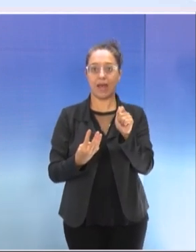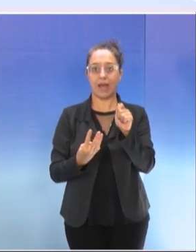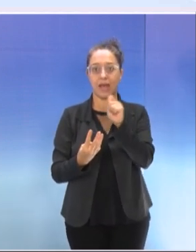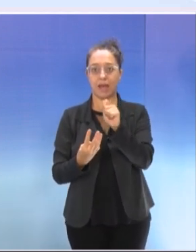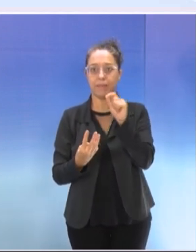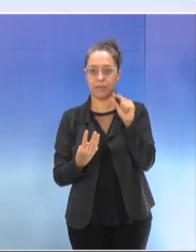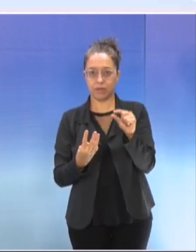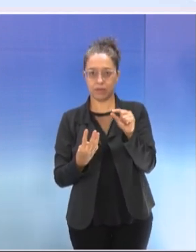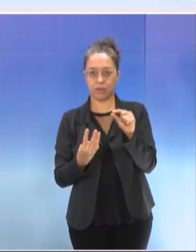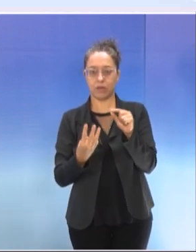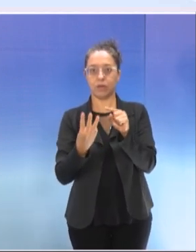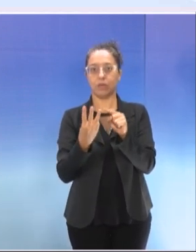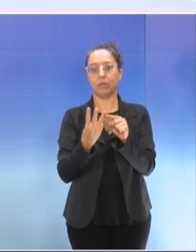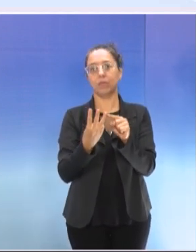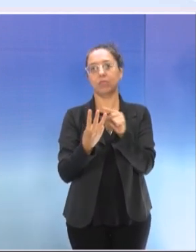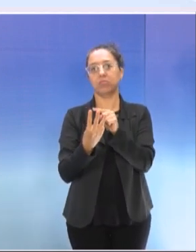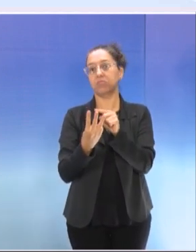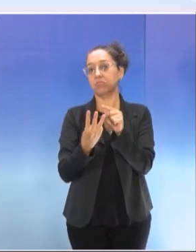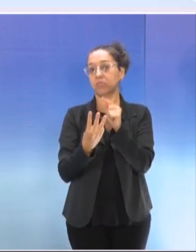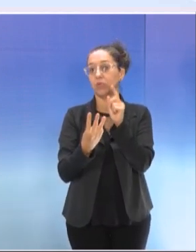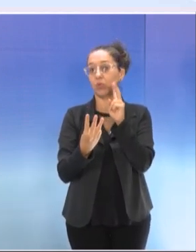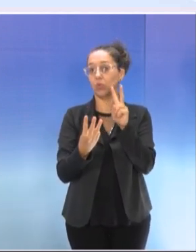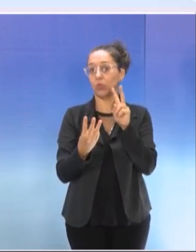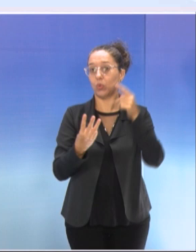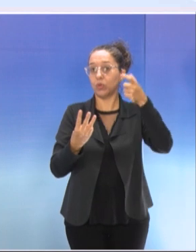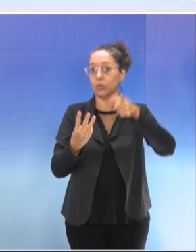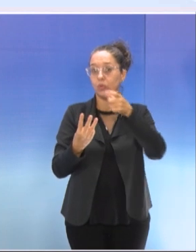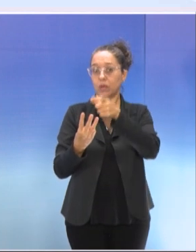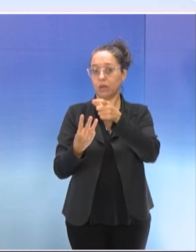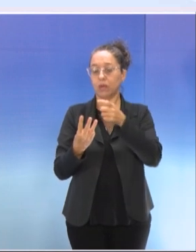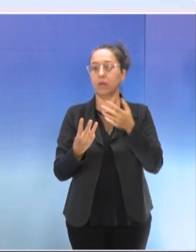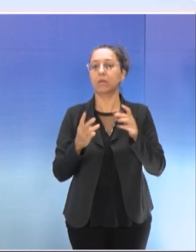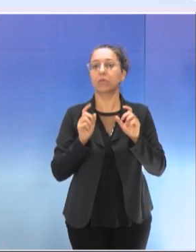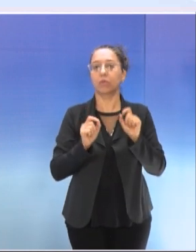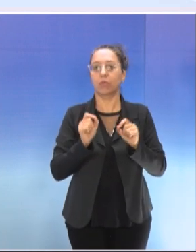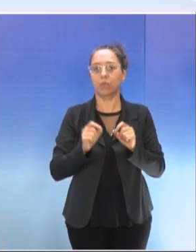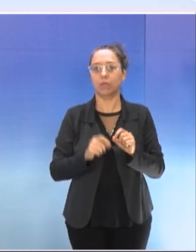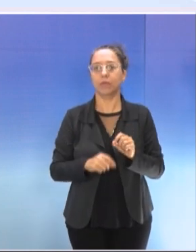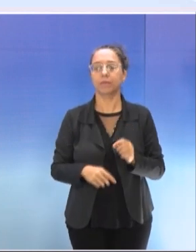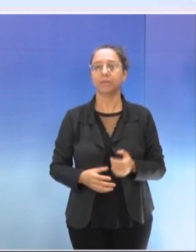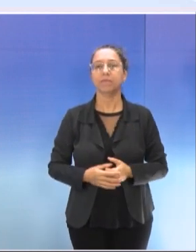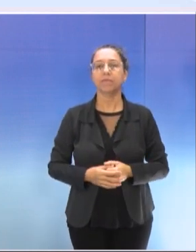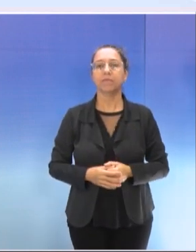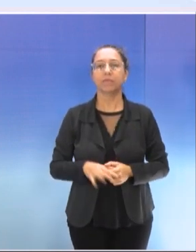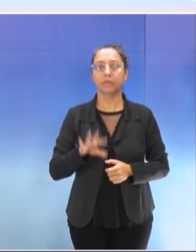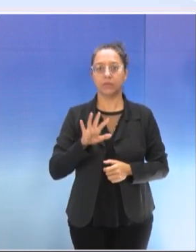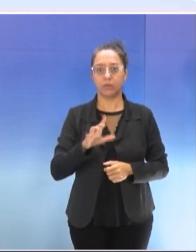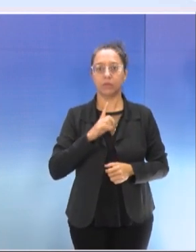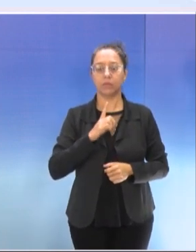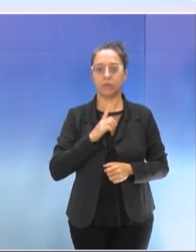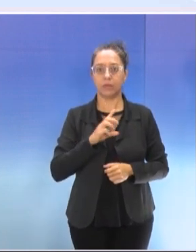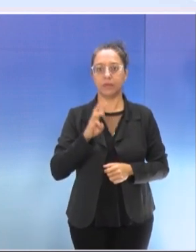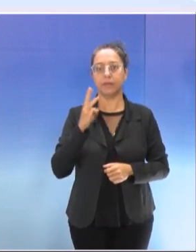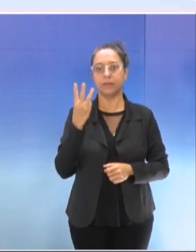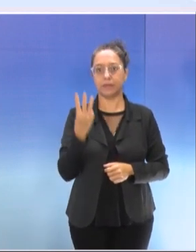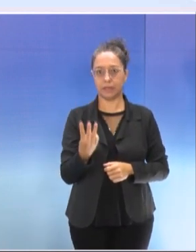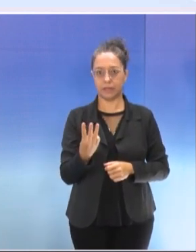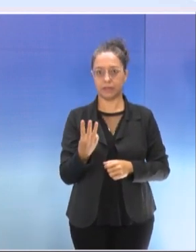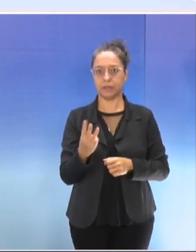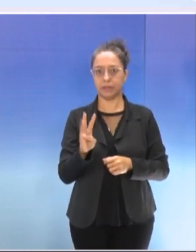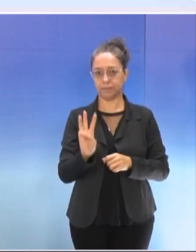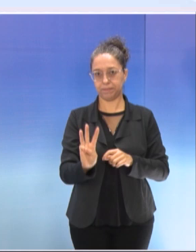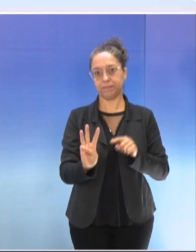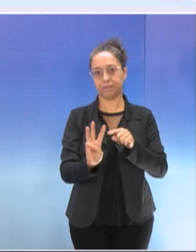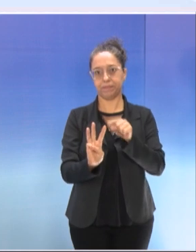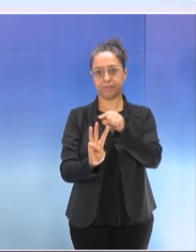aparece apenas em 2 situações. Então vamos ver. O que eu pego? Como eu eliminei esse aqui, restou 3 possibilidades. Então eu coloco